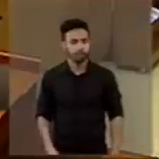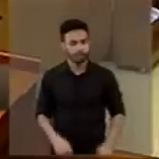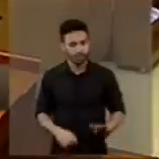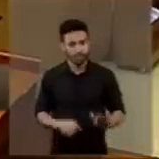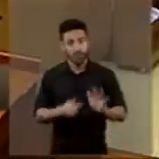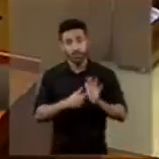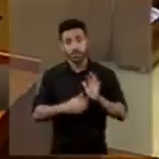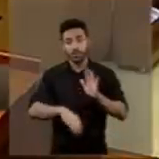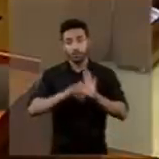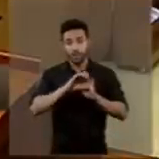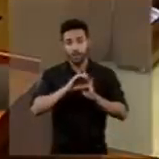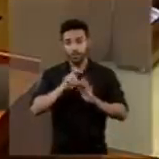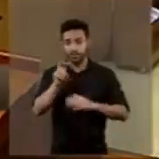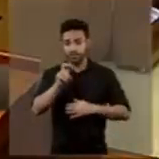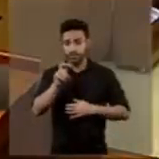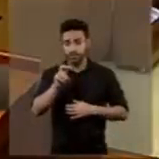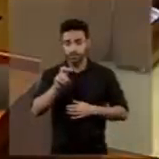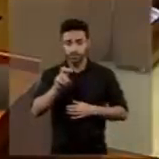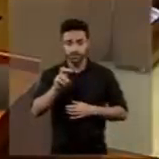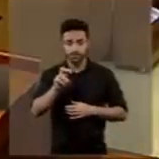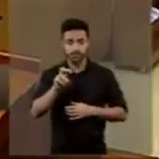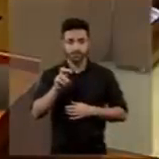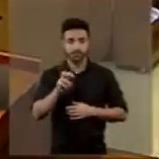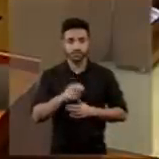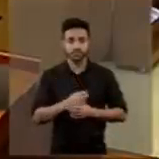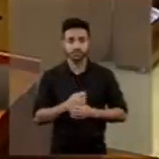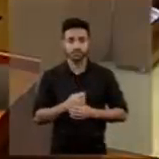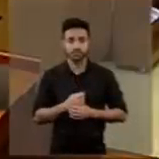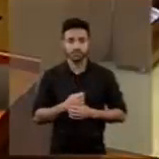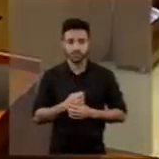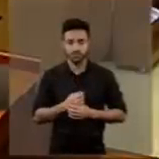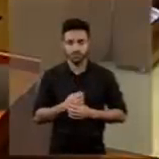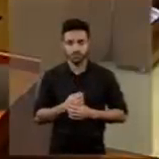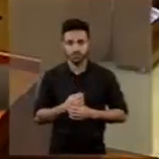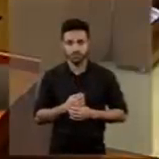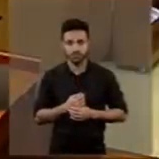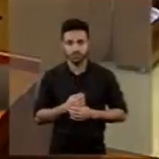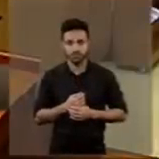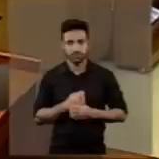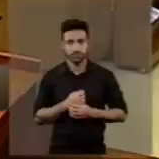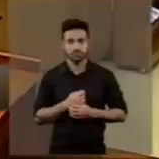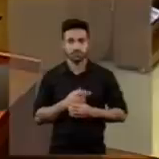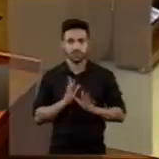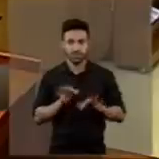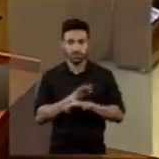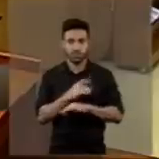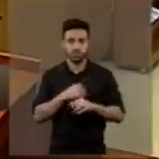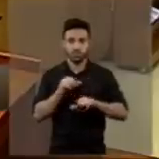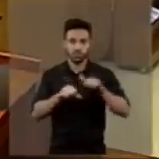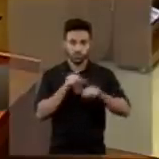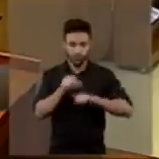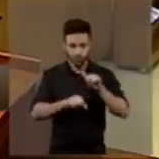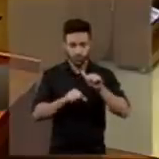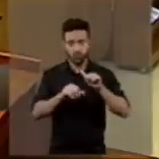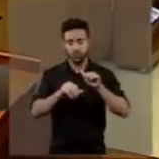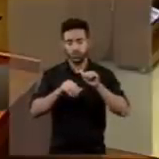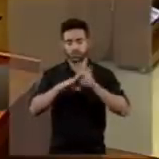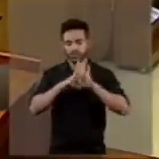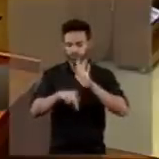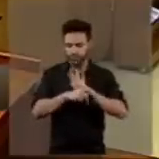do parágrafo 5º, do parágrafo 5º, introduzido, alterado pela medida